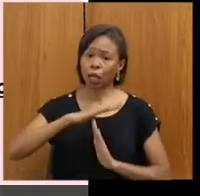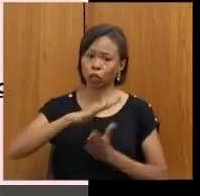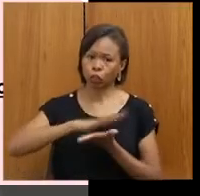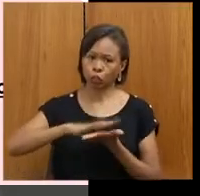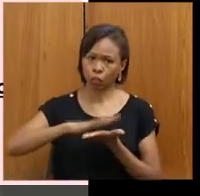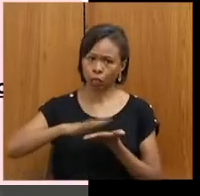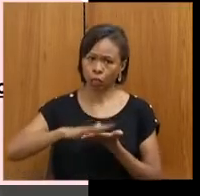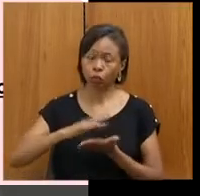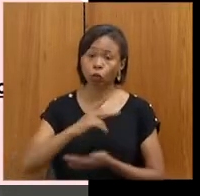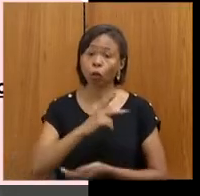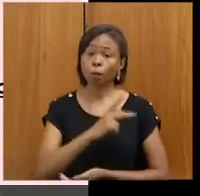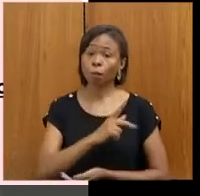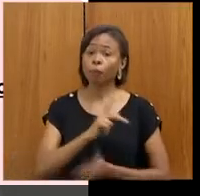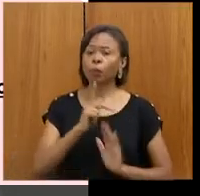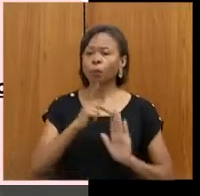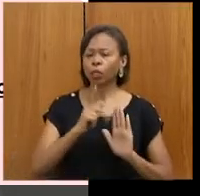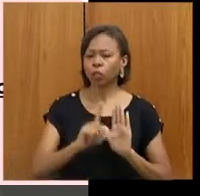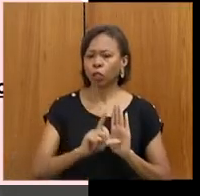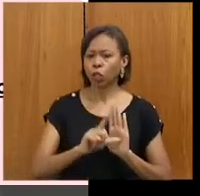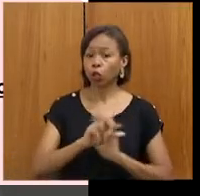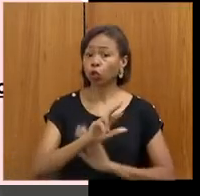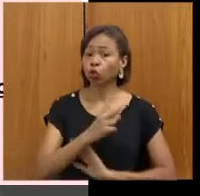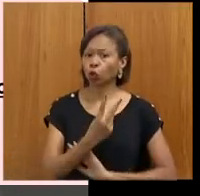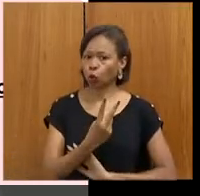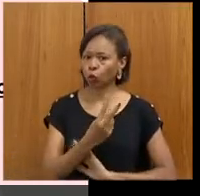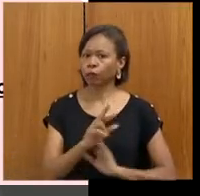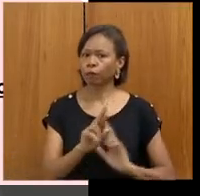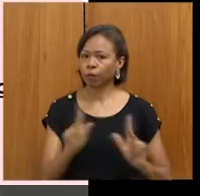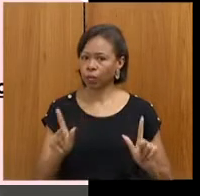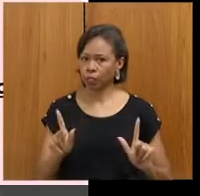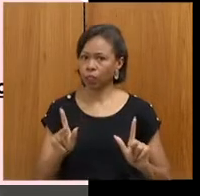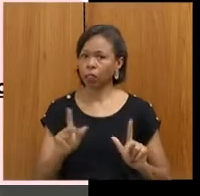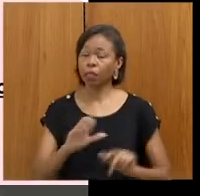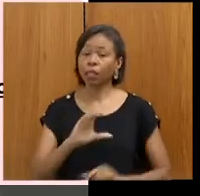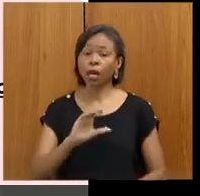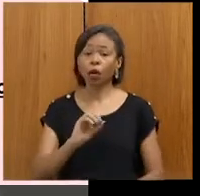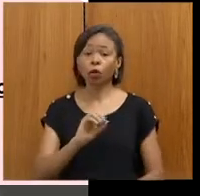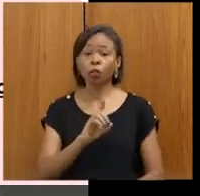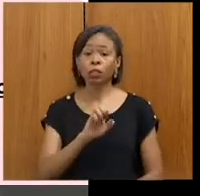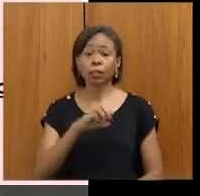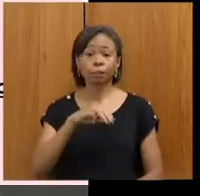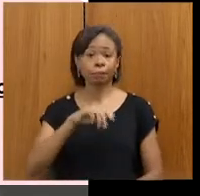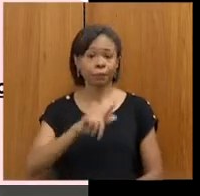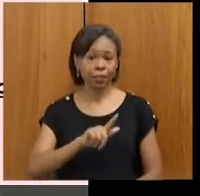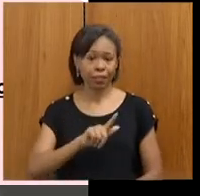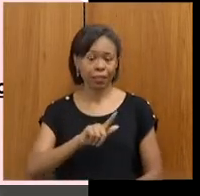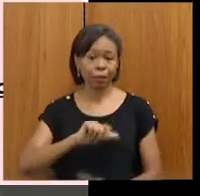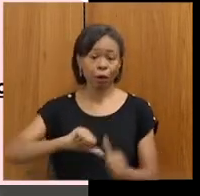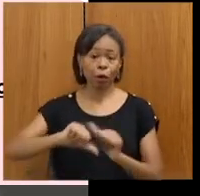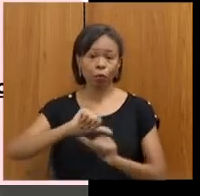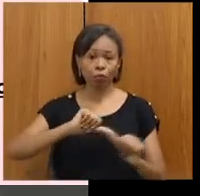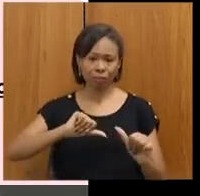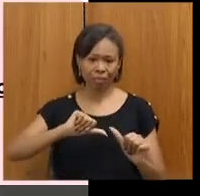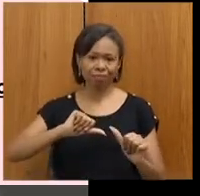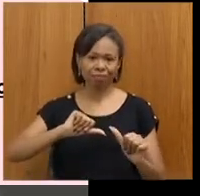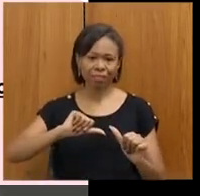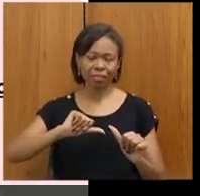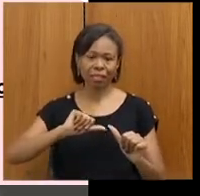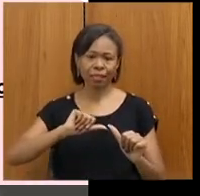dois pés distintos ou pedido de desestatização da codemig importante que esse trabalho esse